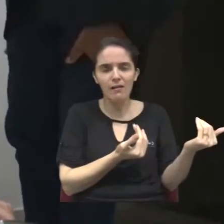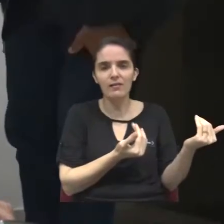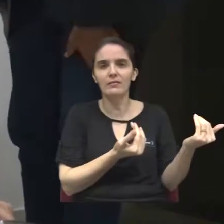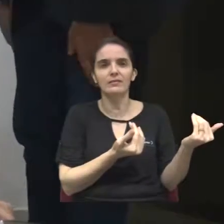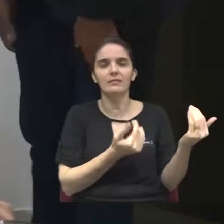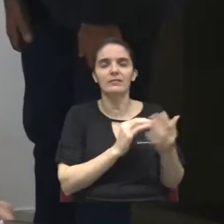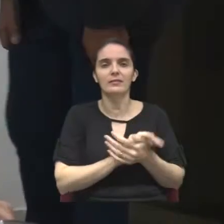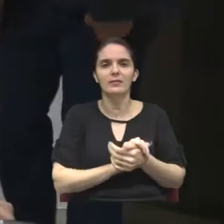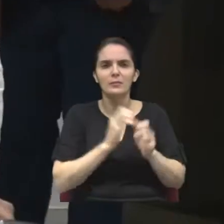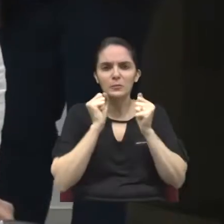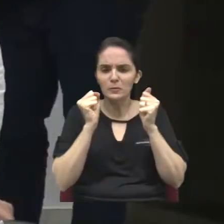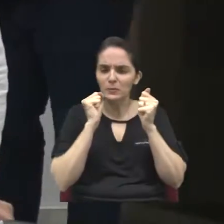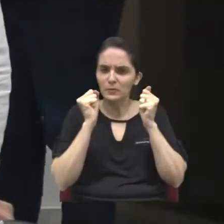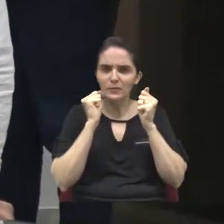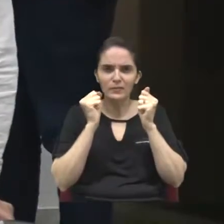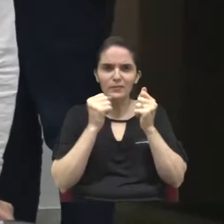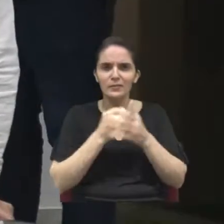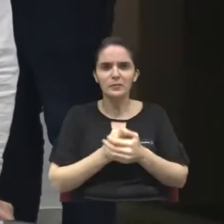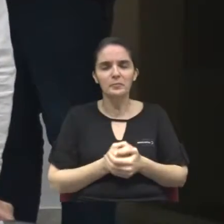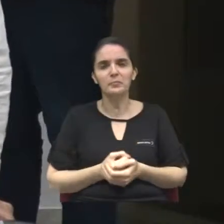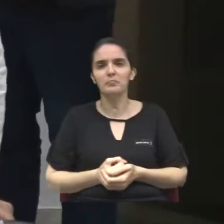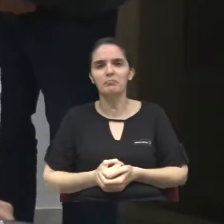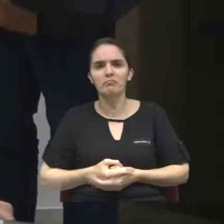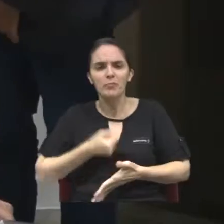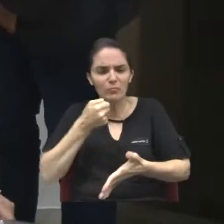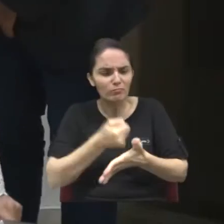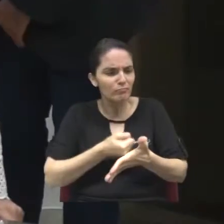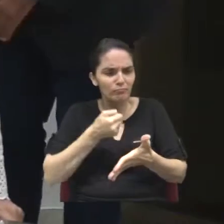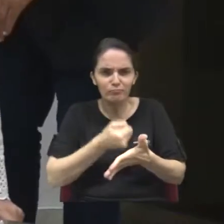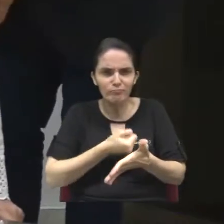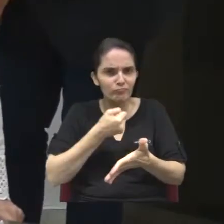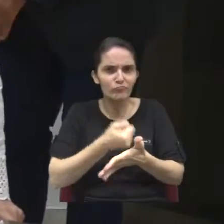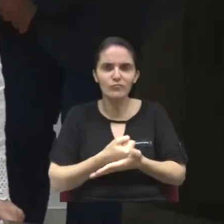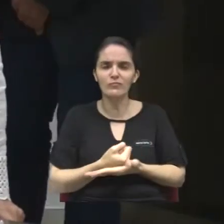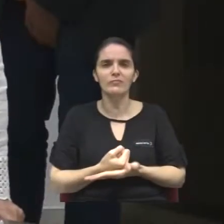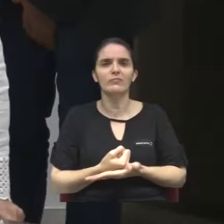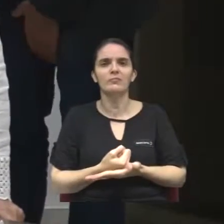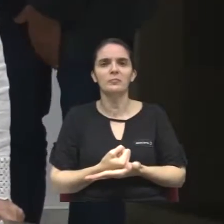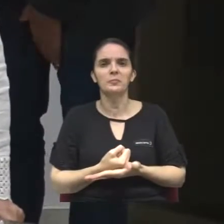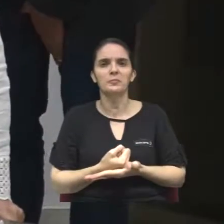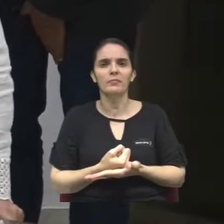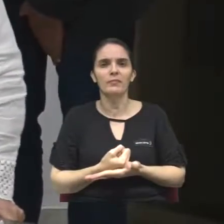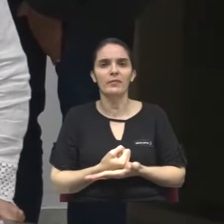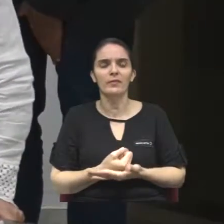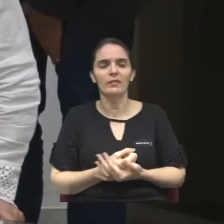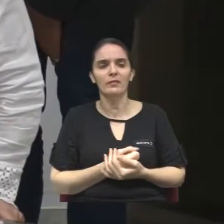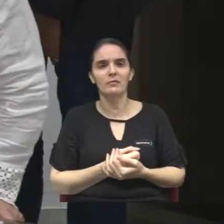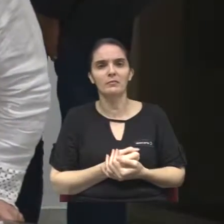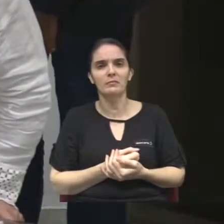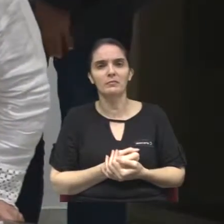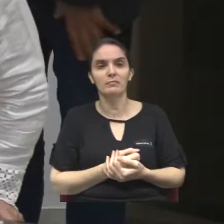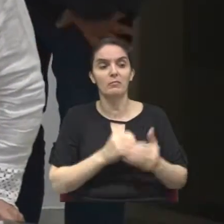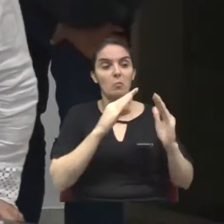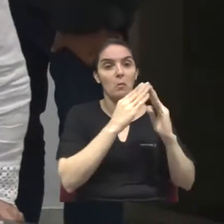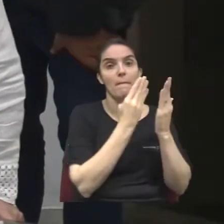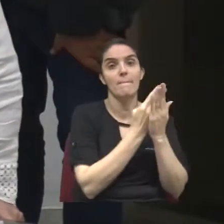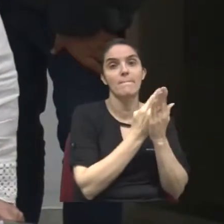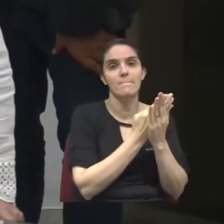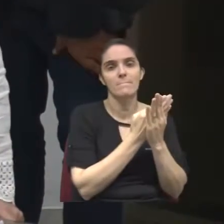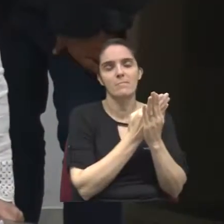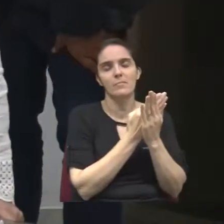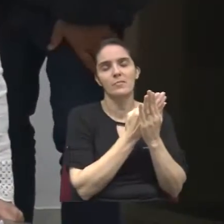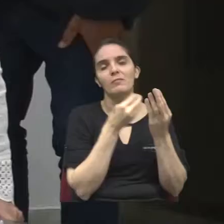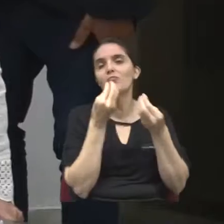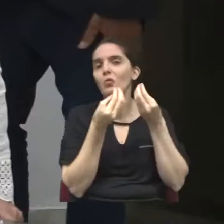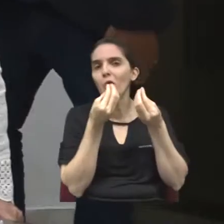vibrando, defendendo a camisa da sua escola, através da poesia,